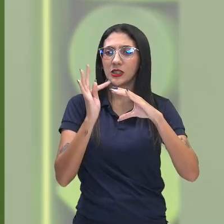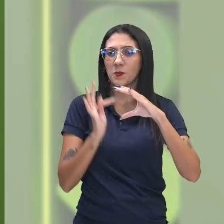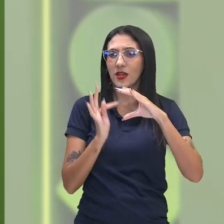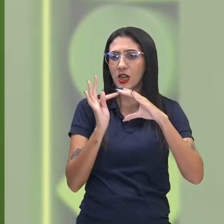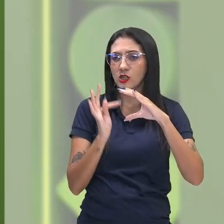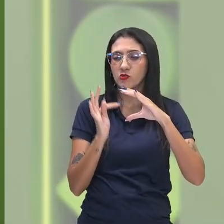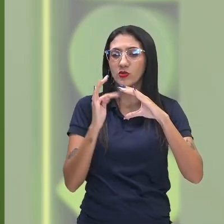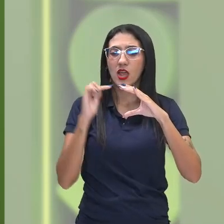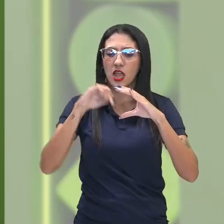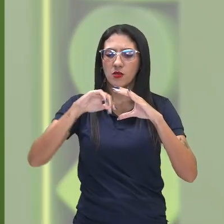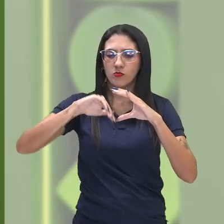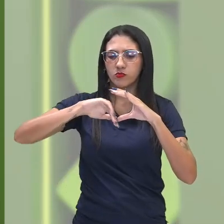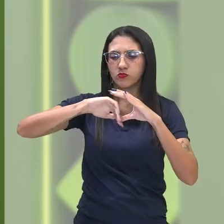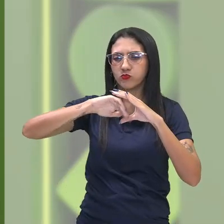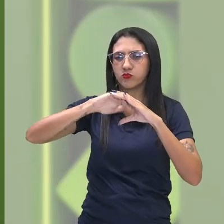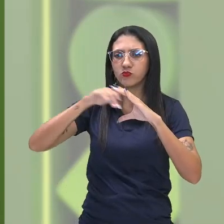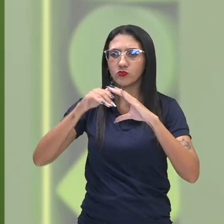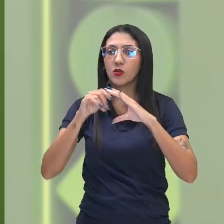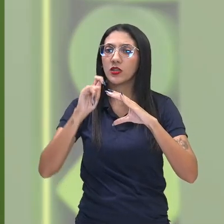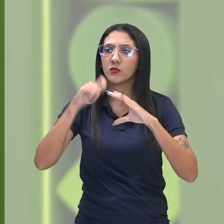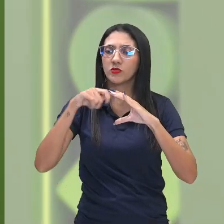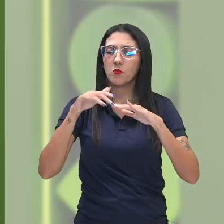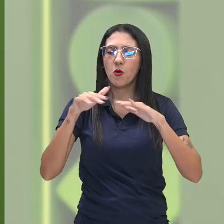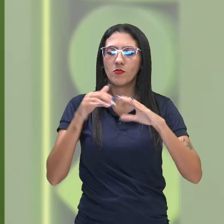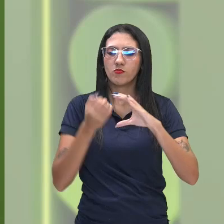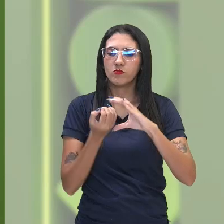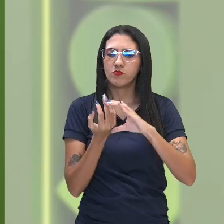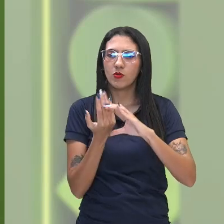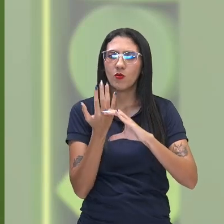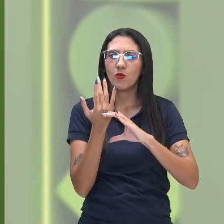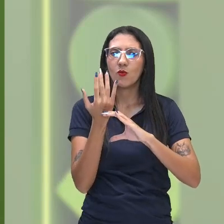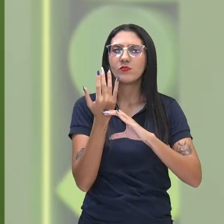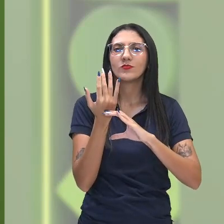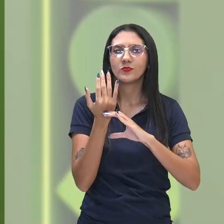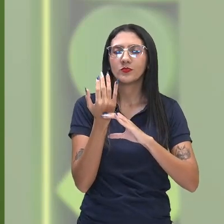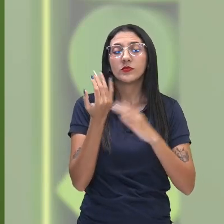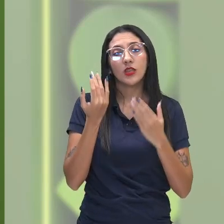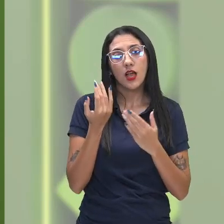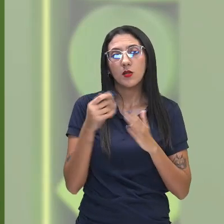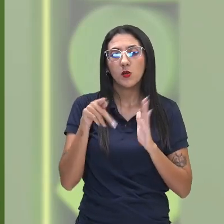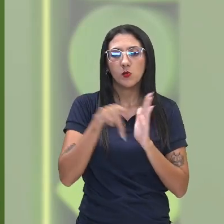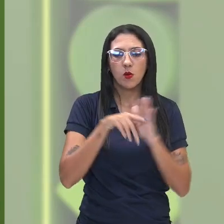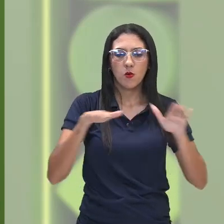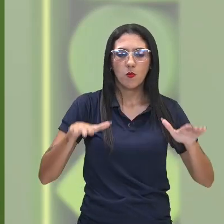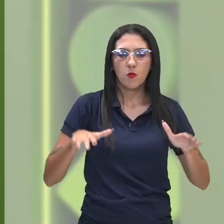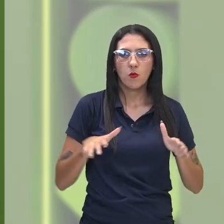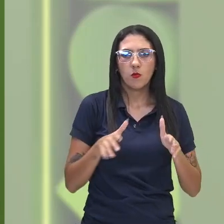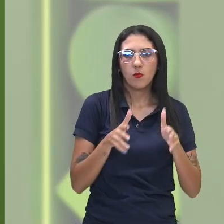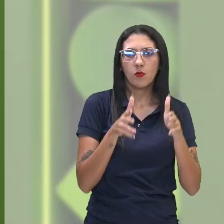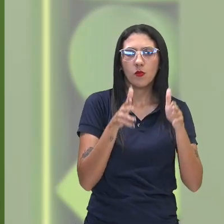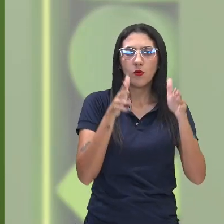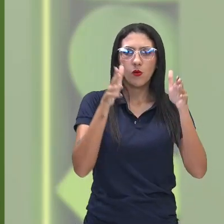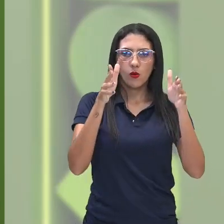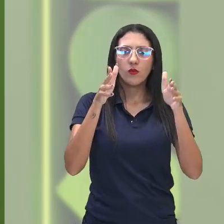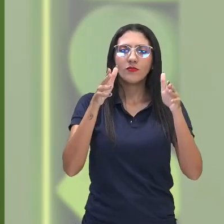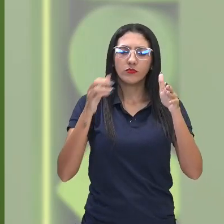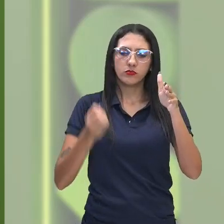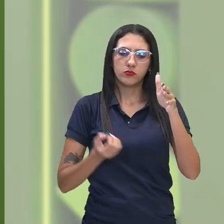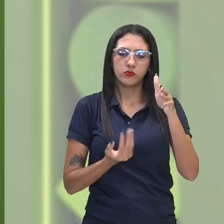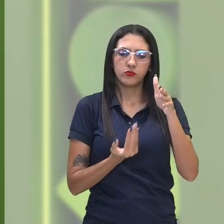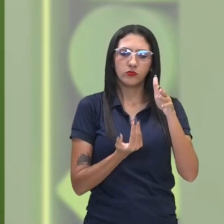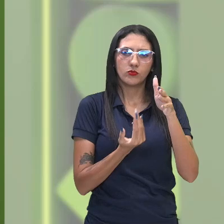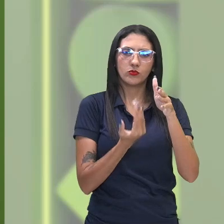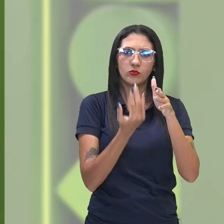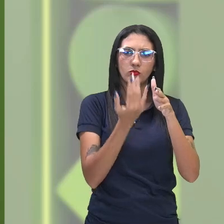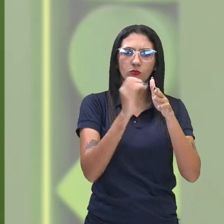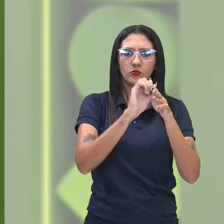esse material ele venha para a superfície da Terra. E ele pode sair através dos vulcões, né? E quando ele passa pelo vulcão, quando ele chega